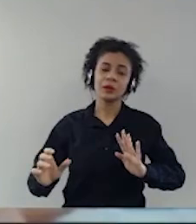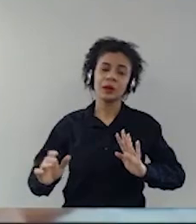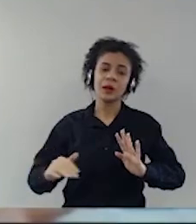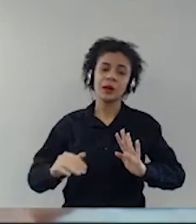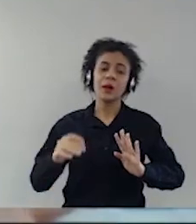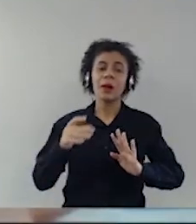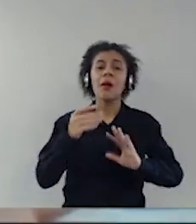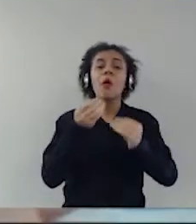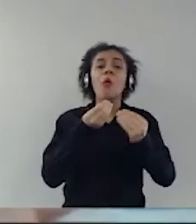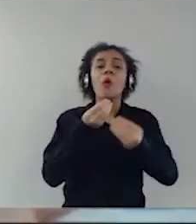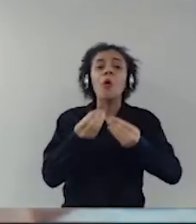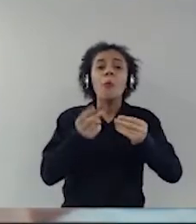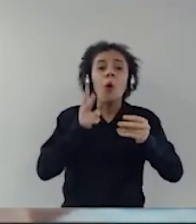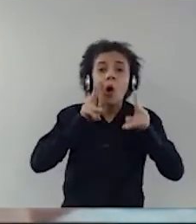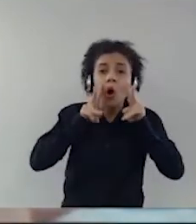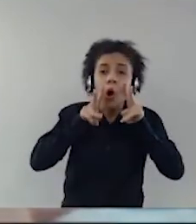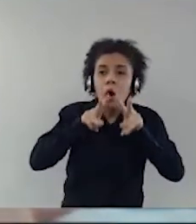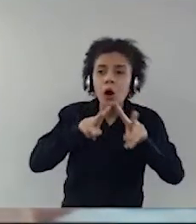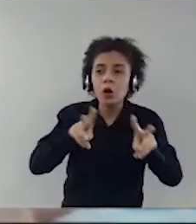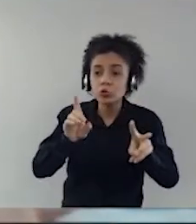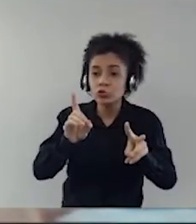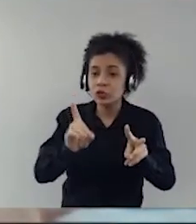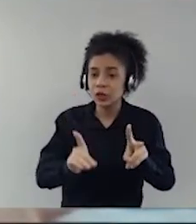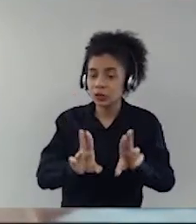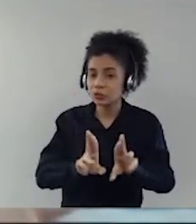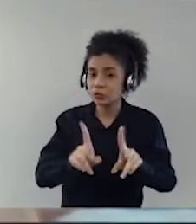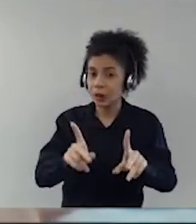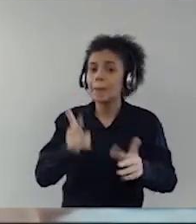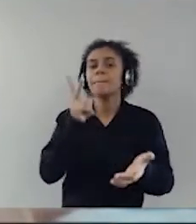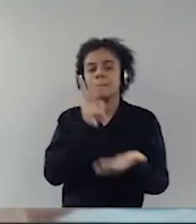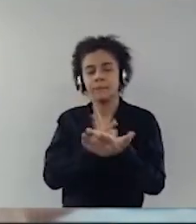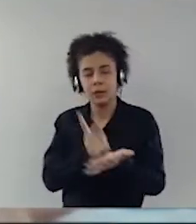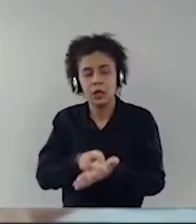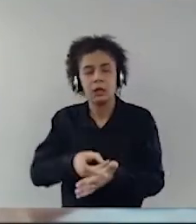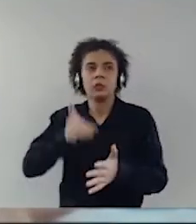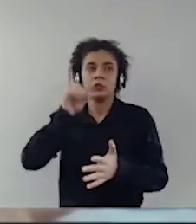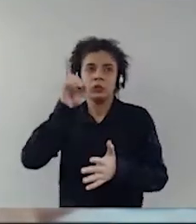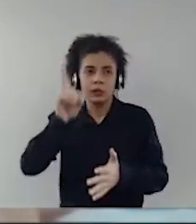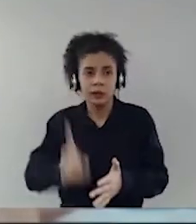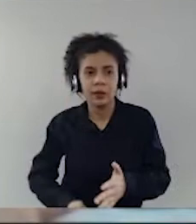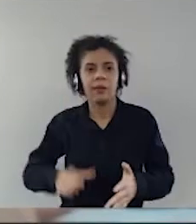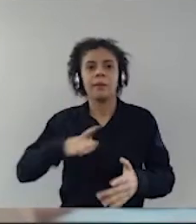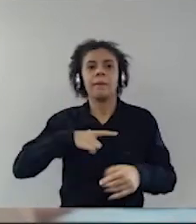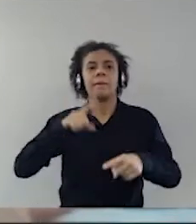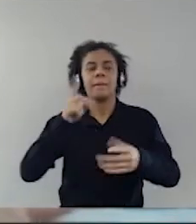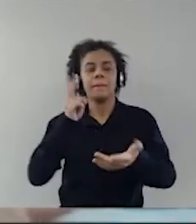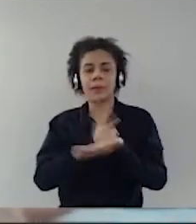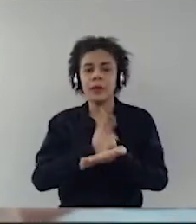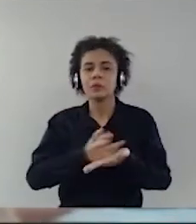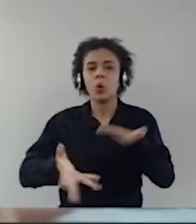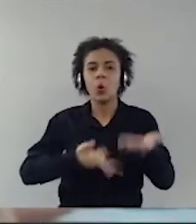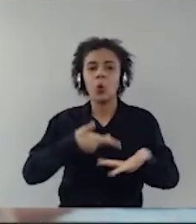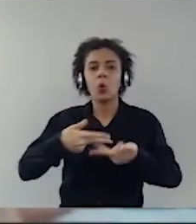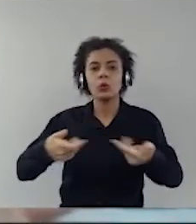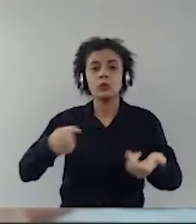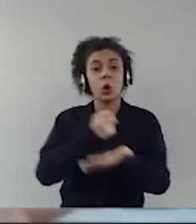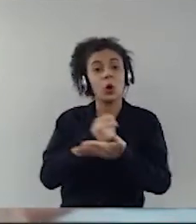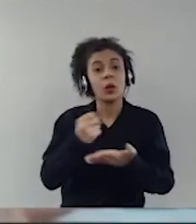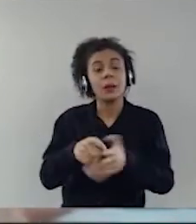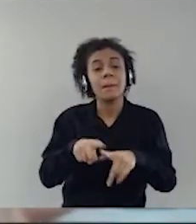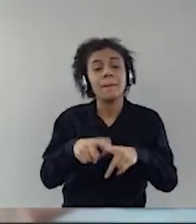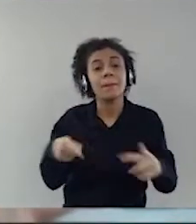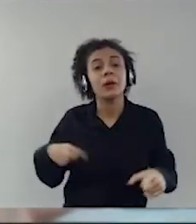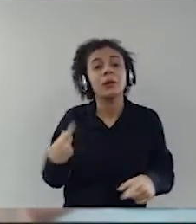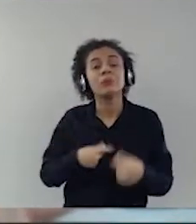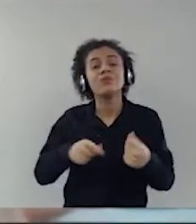são um modo de olhar o direito diferente. É aquele mesmo direito, você tem as mesmas relações contratuais, mas você precisa,